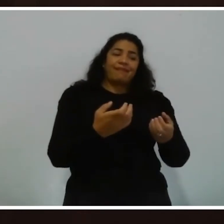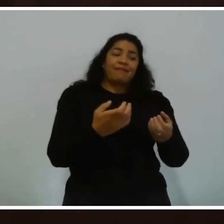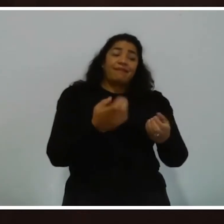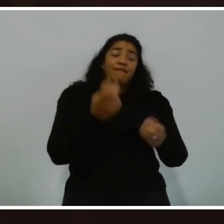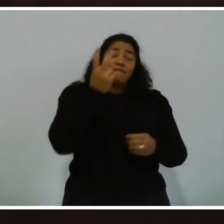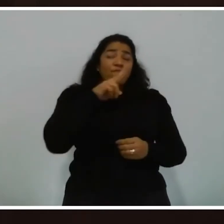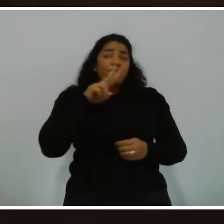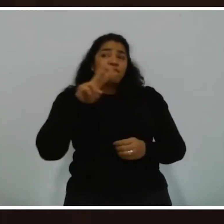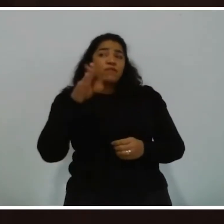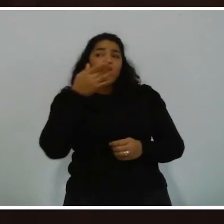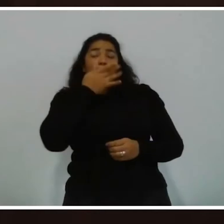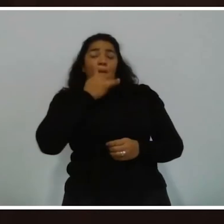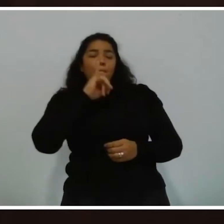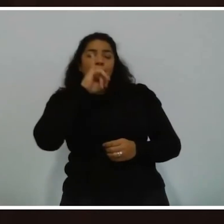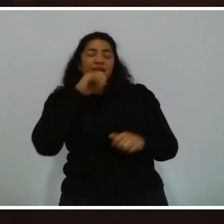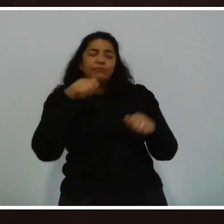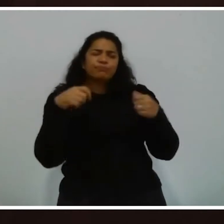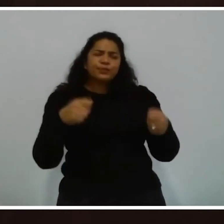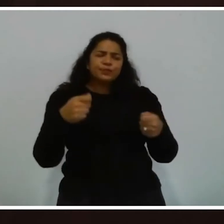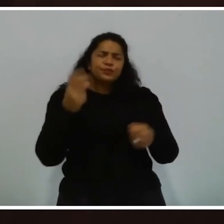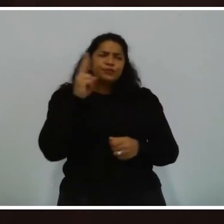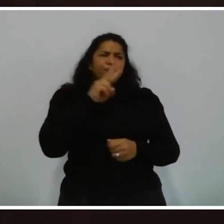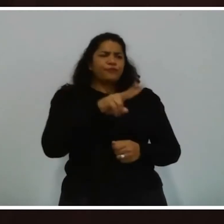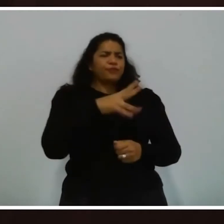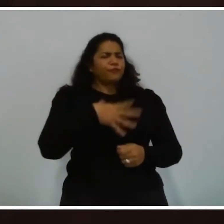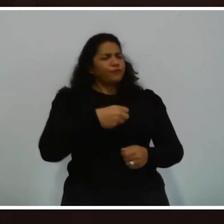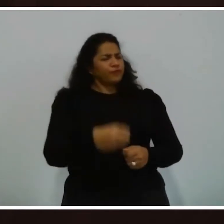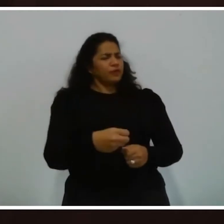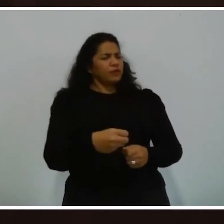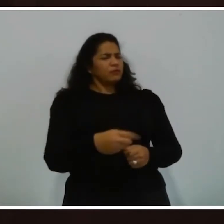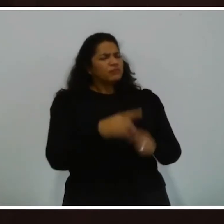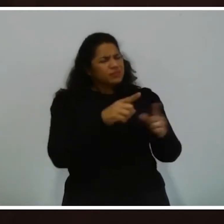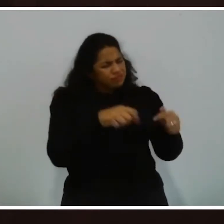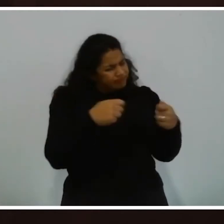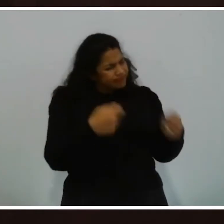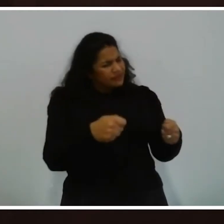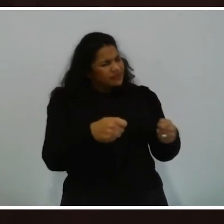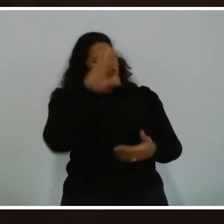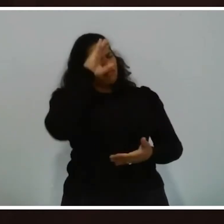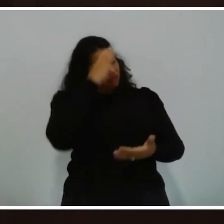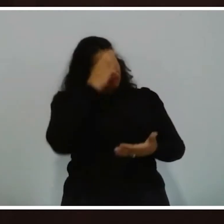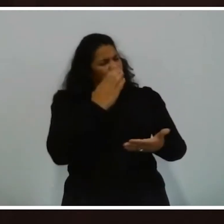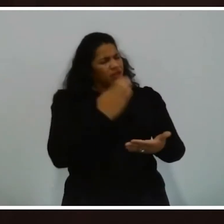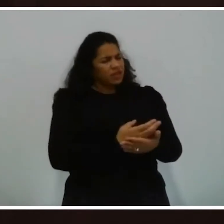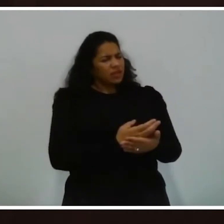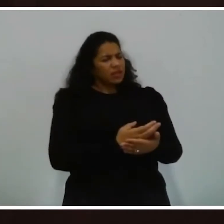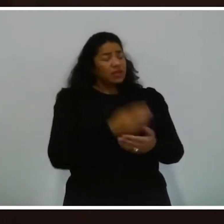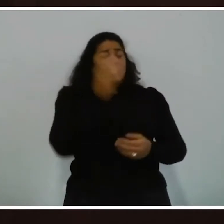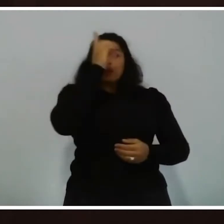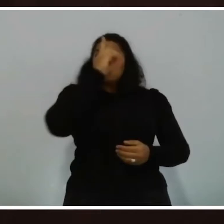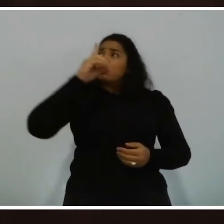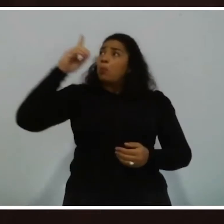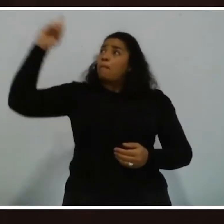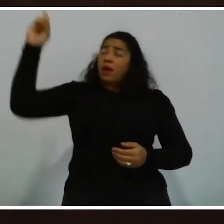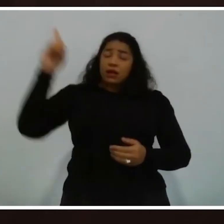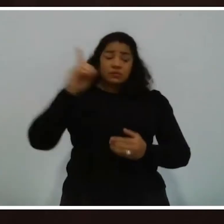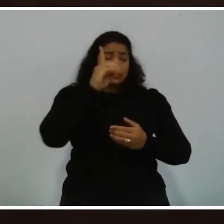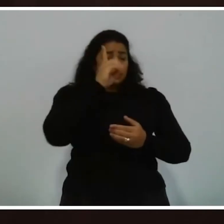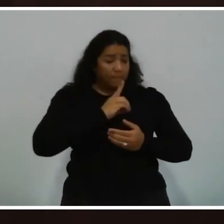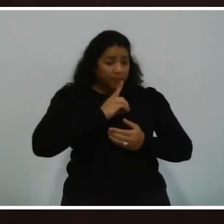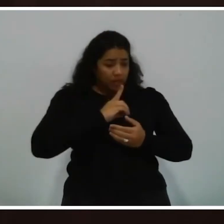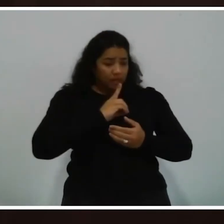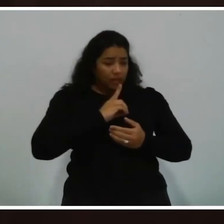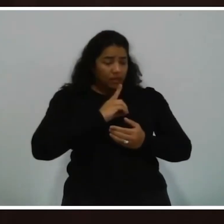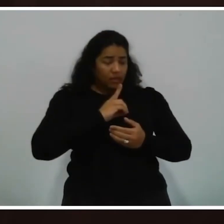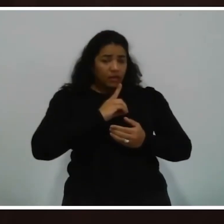Crede-me que estou no Pai, e o Pai está em mim. Crede ao menos